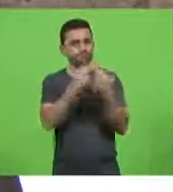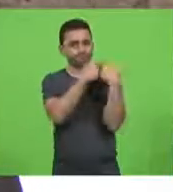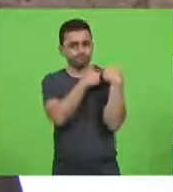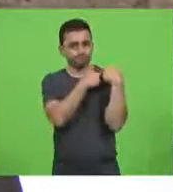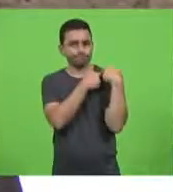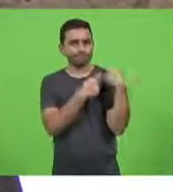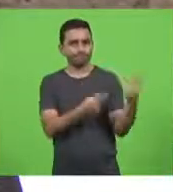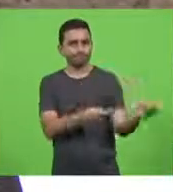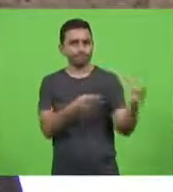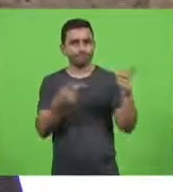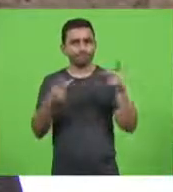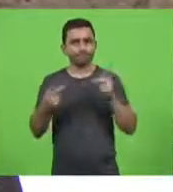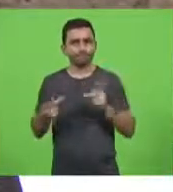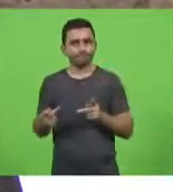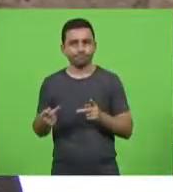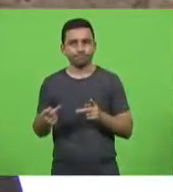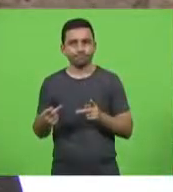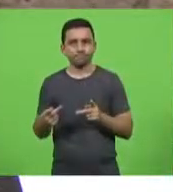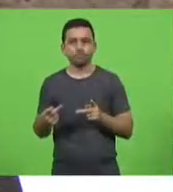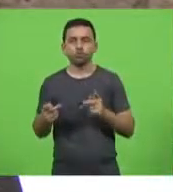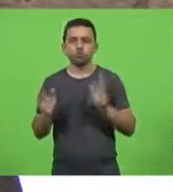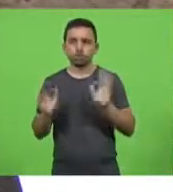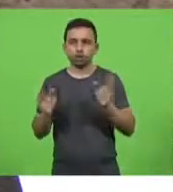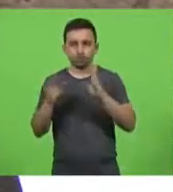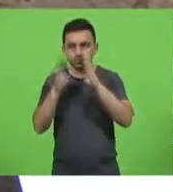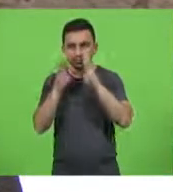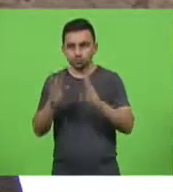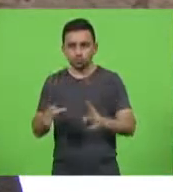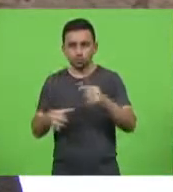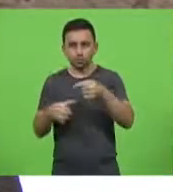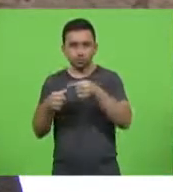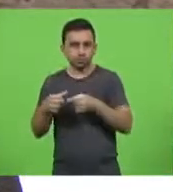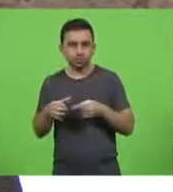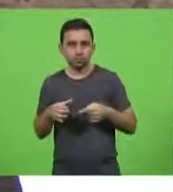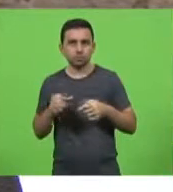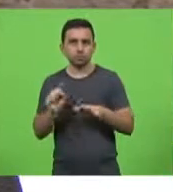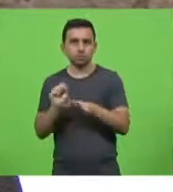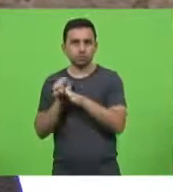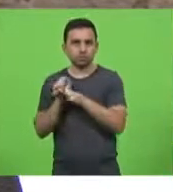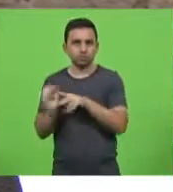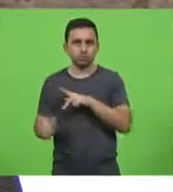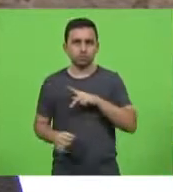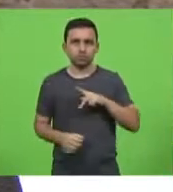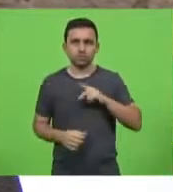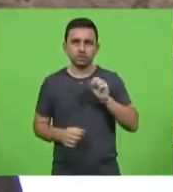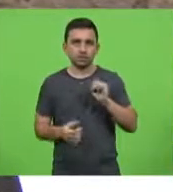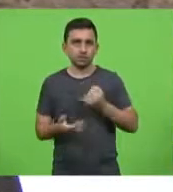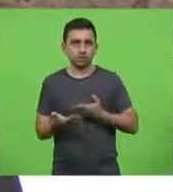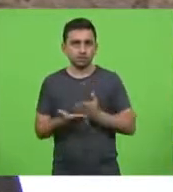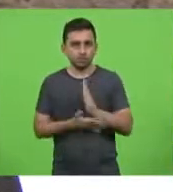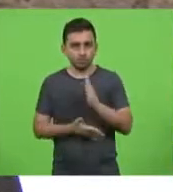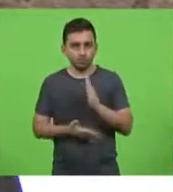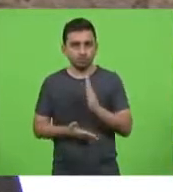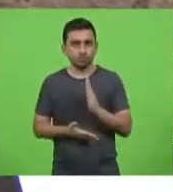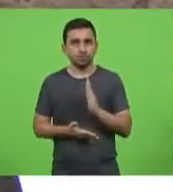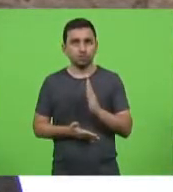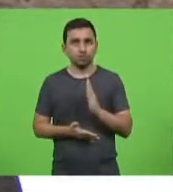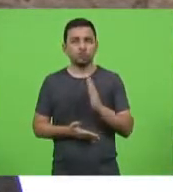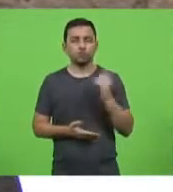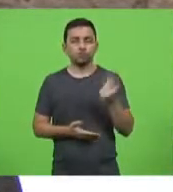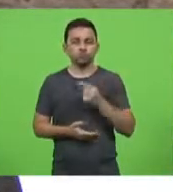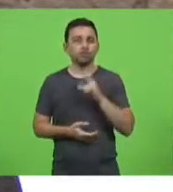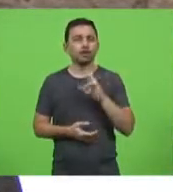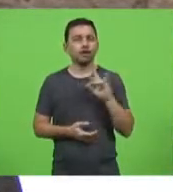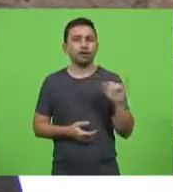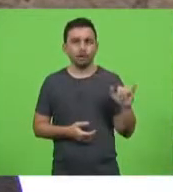convite, após ouvir a comissão, Comissão de Segurança Pública, ser aprovado na comissão, nós vamos